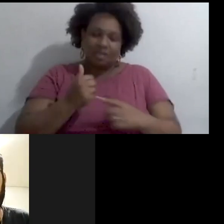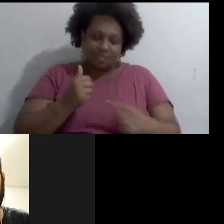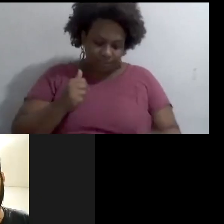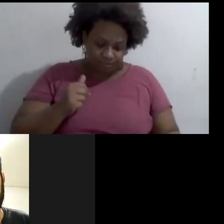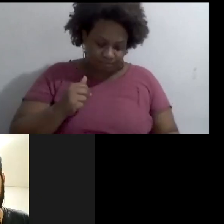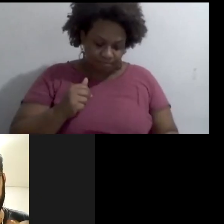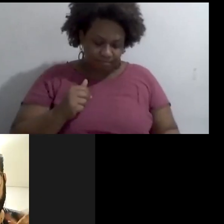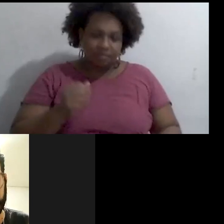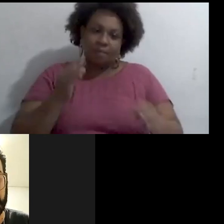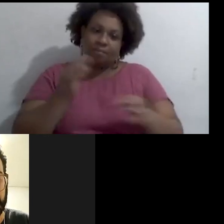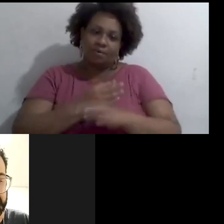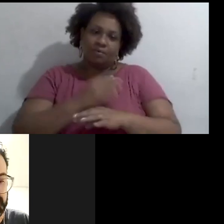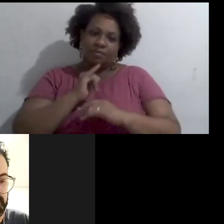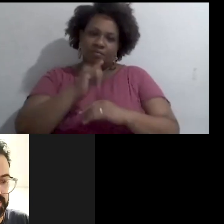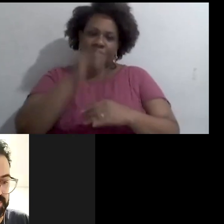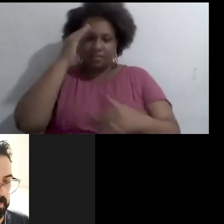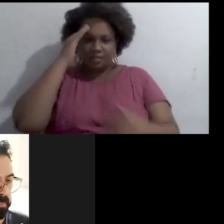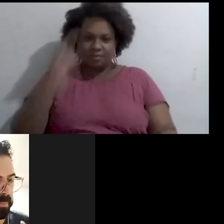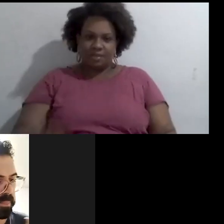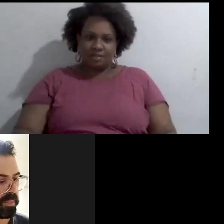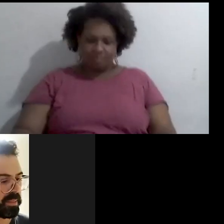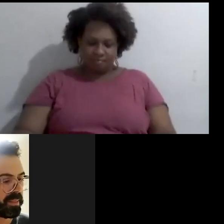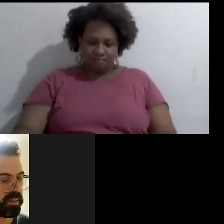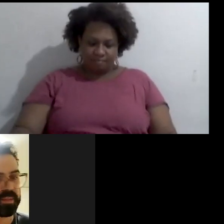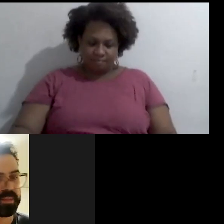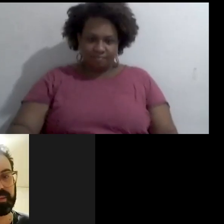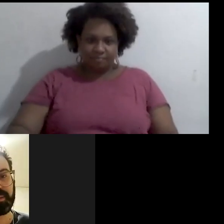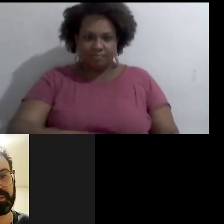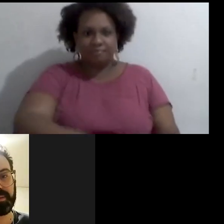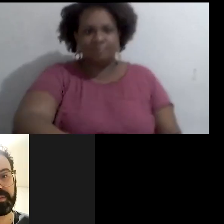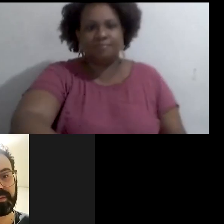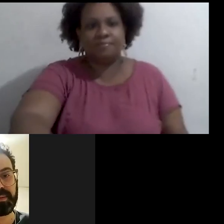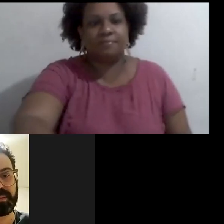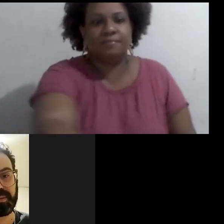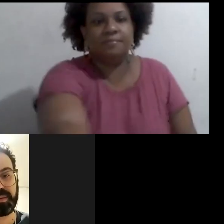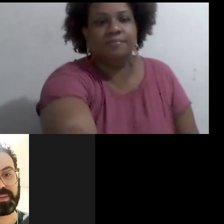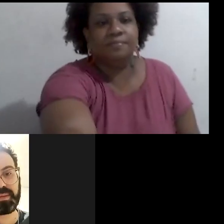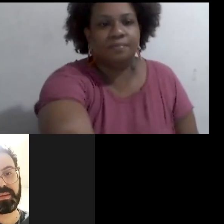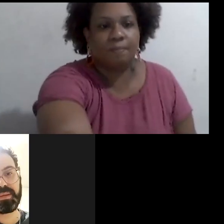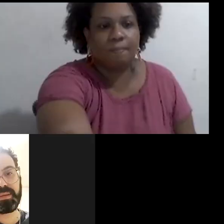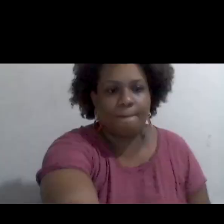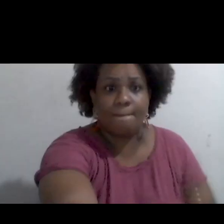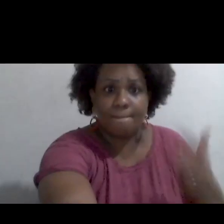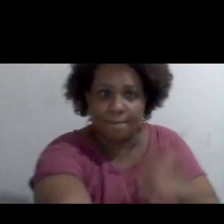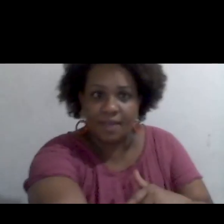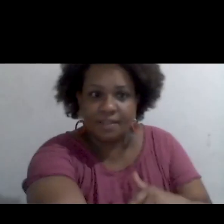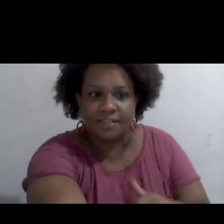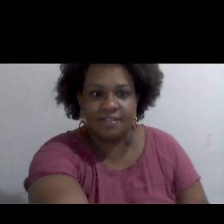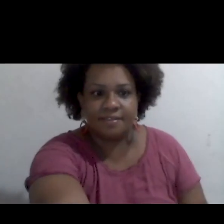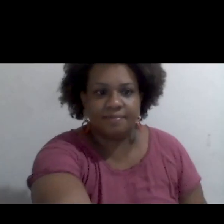as minhas contribuições. Eu agradeço o espaço. Obrigado. Mais inscrições aqui?